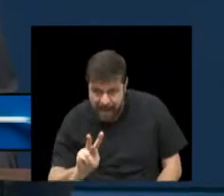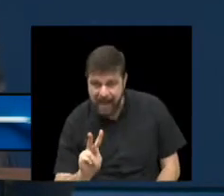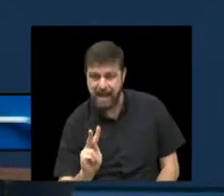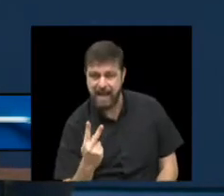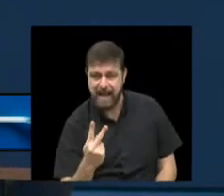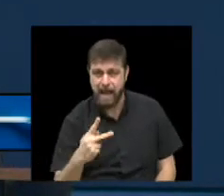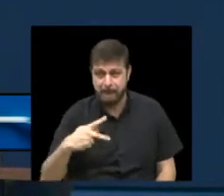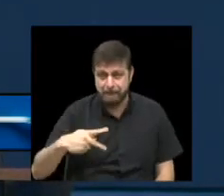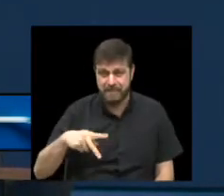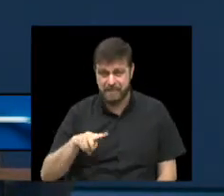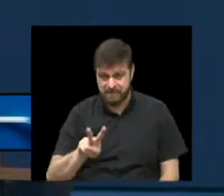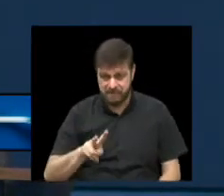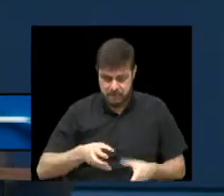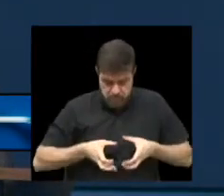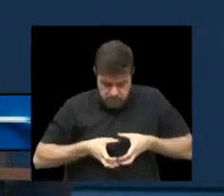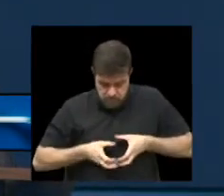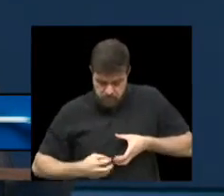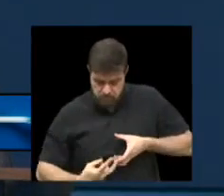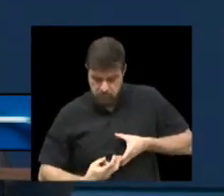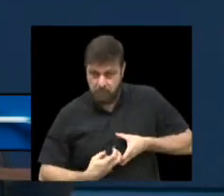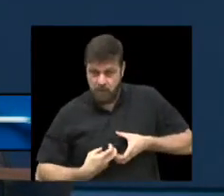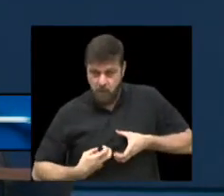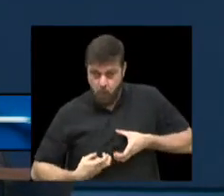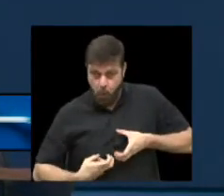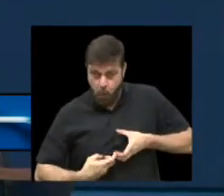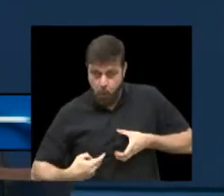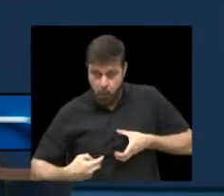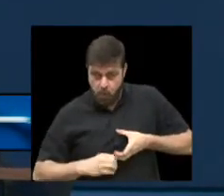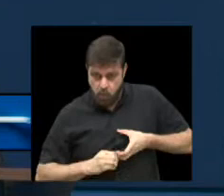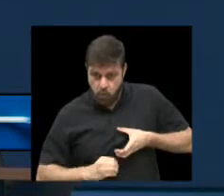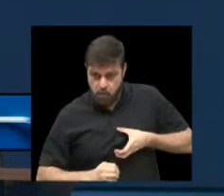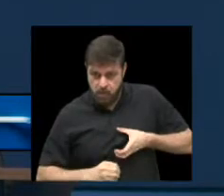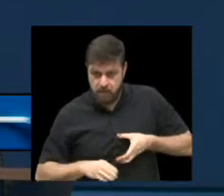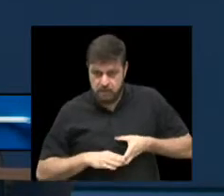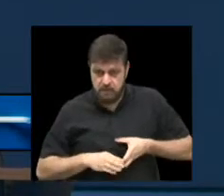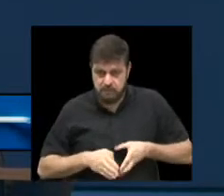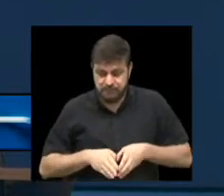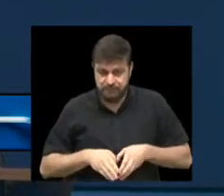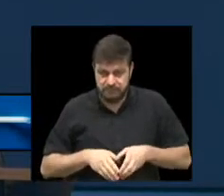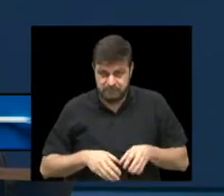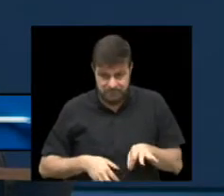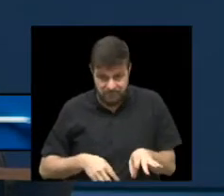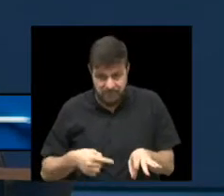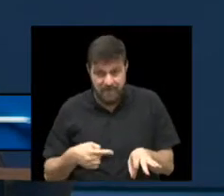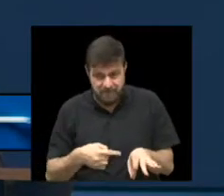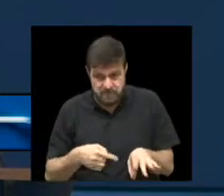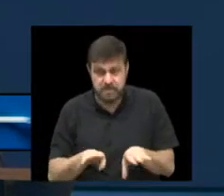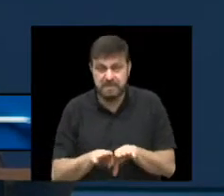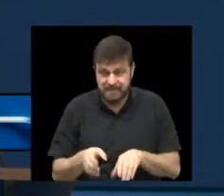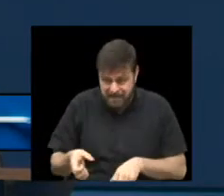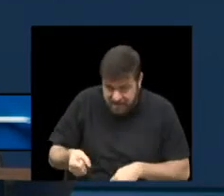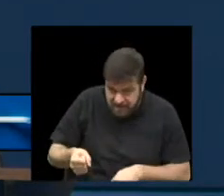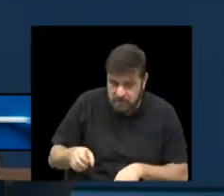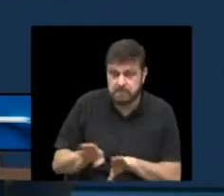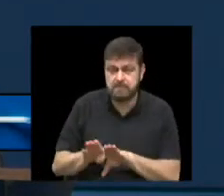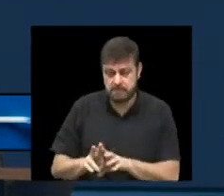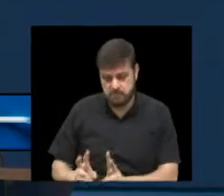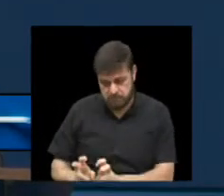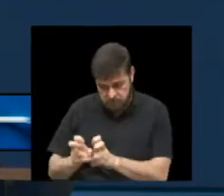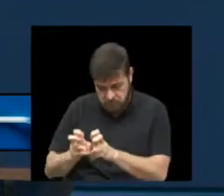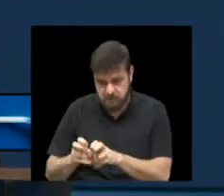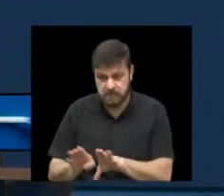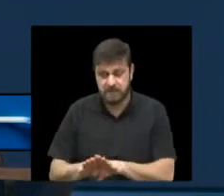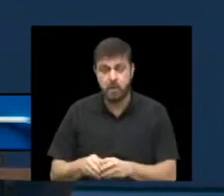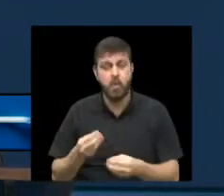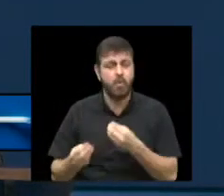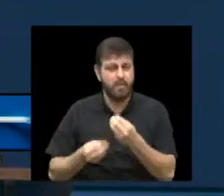nessa patologia, nos tumores de colo de útero. Na vulva, na vagina e também no ânus. Então, a prevenção